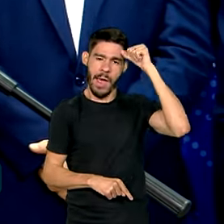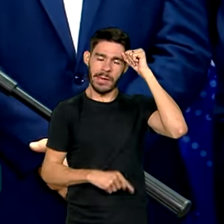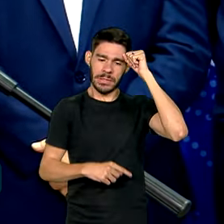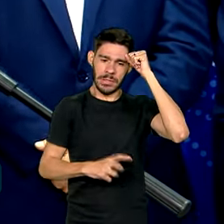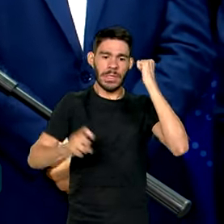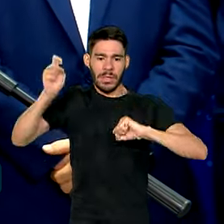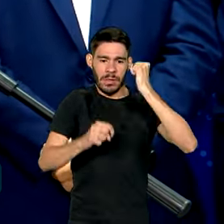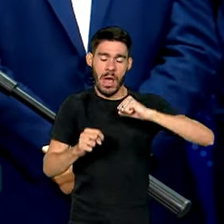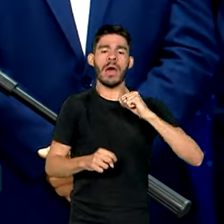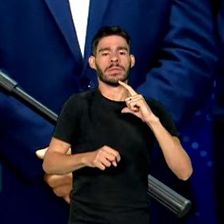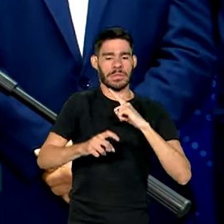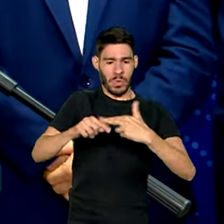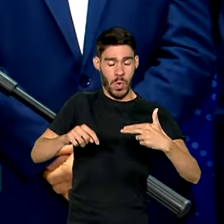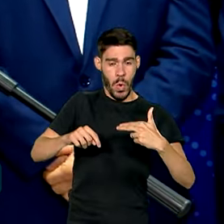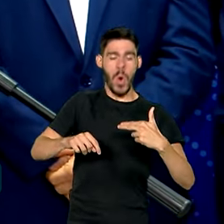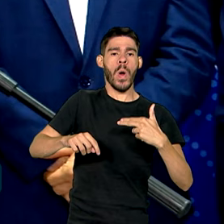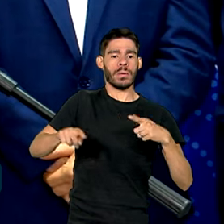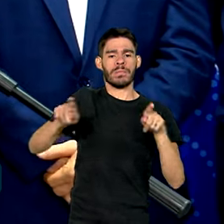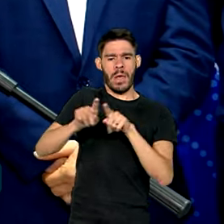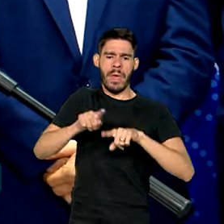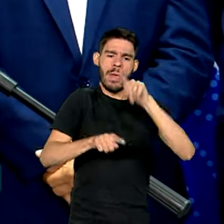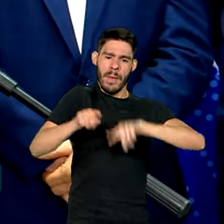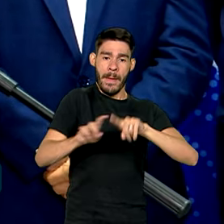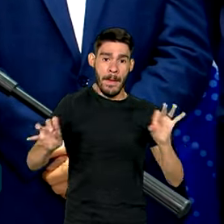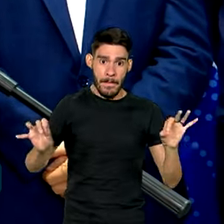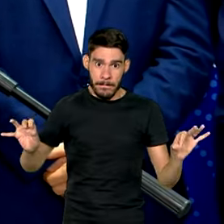para a entrada de insumos quanto para a saída de produto